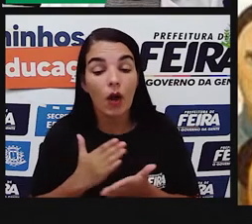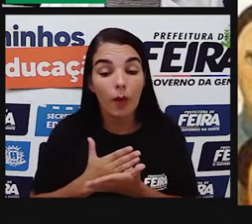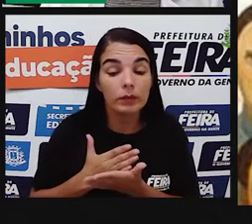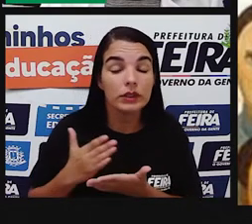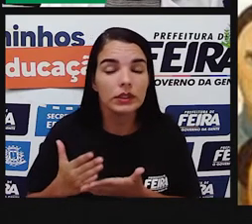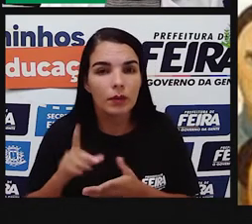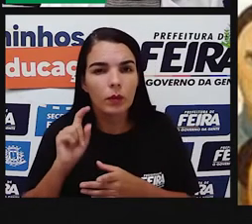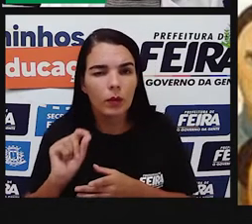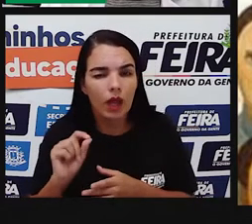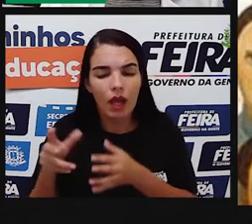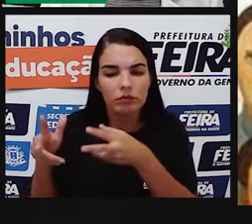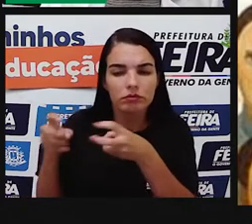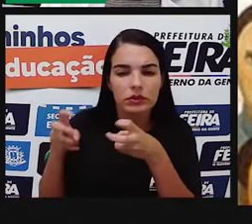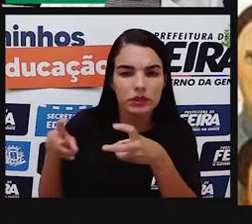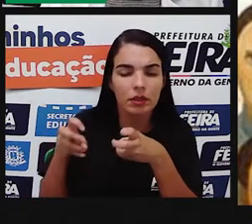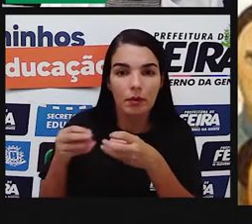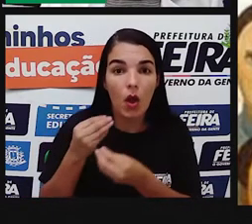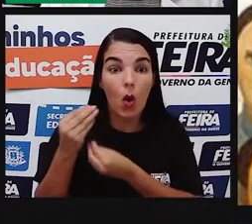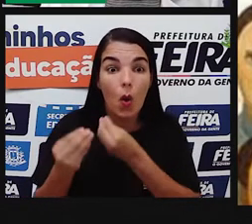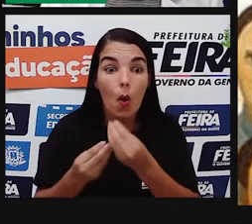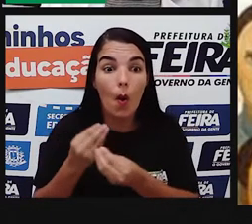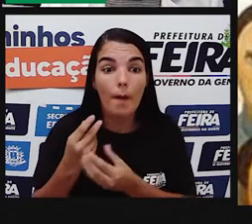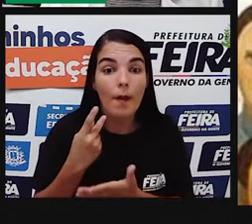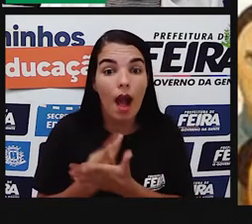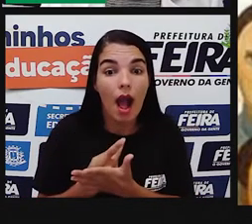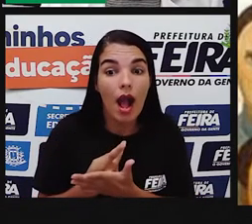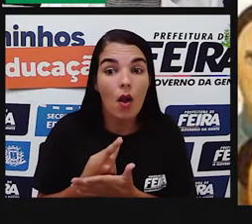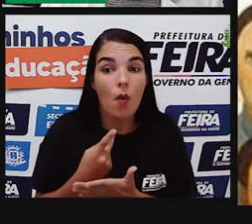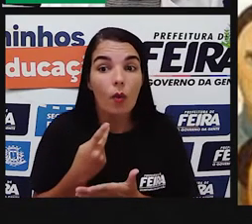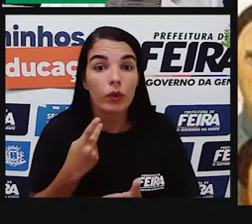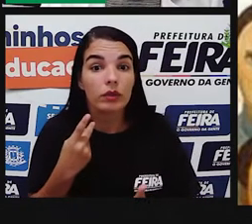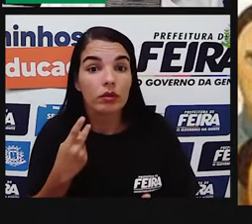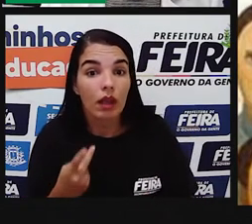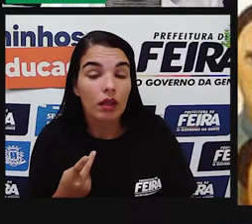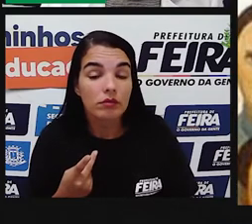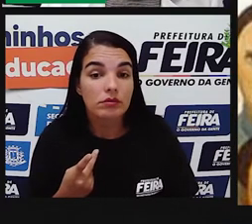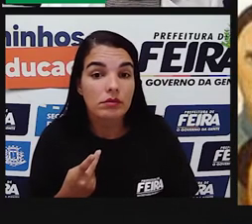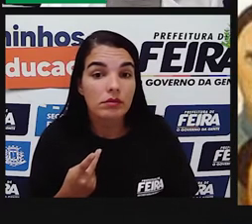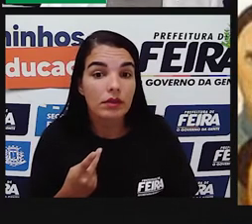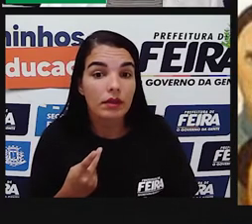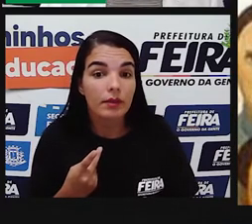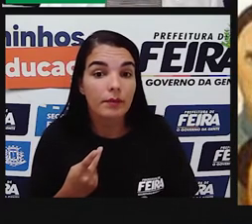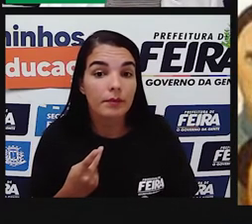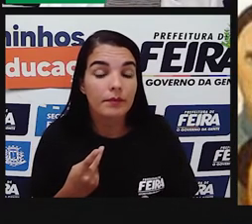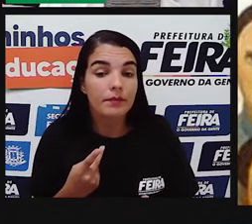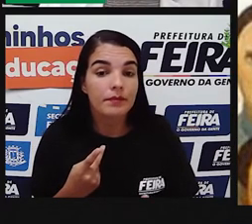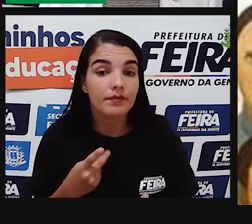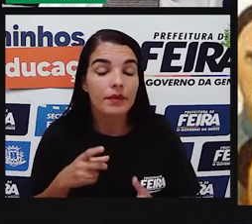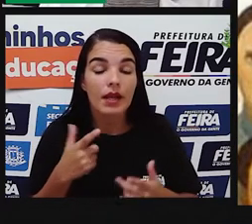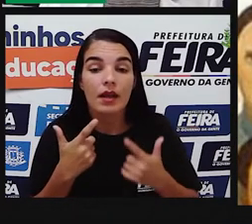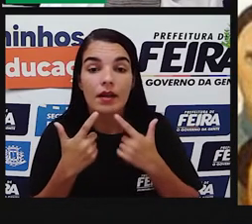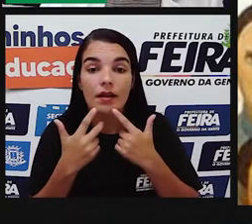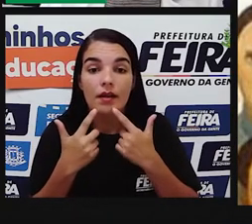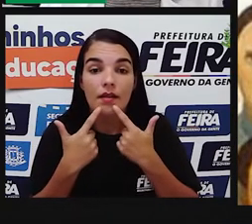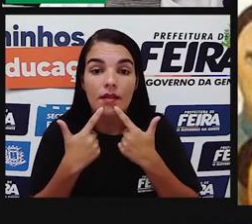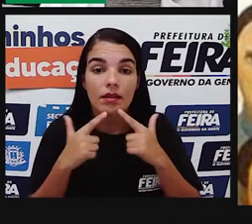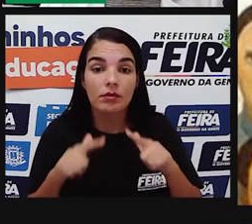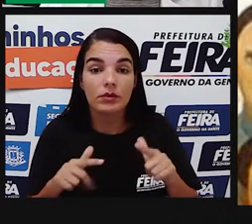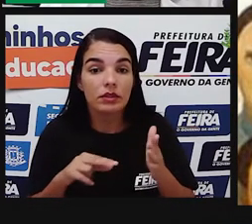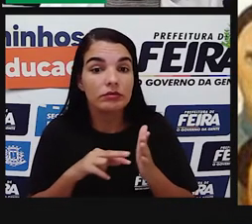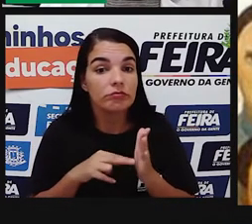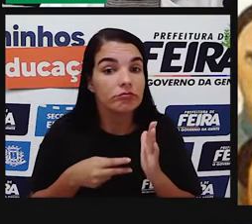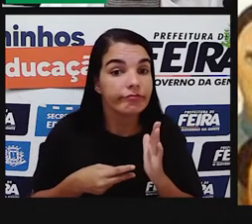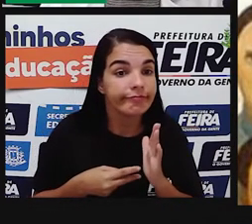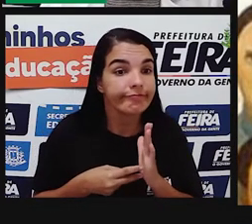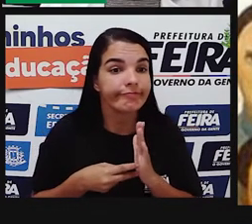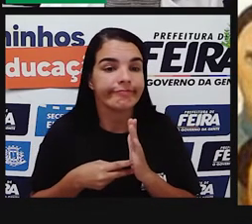perceber como é que se realiza a variação linguística. Outro exemplo interessante sobre